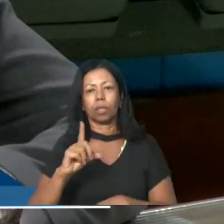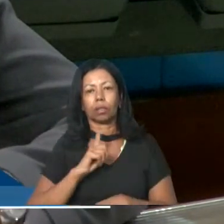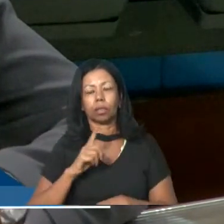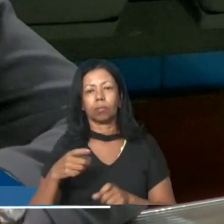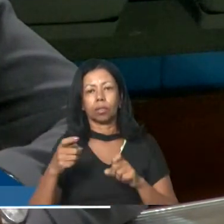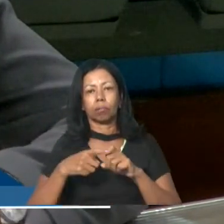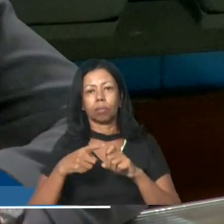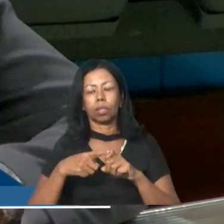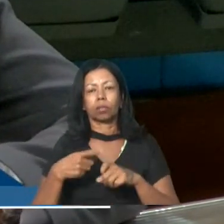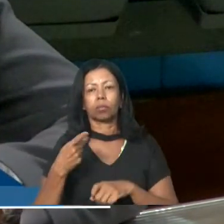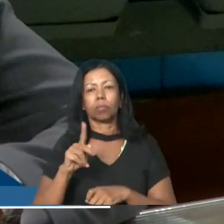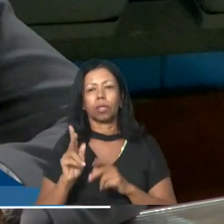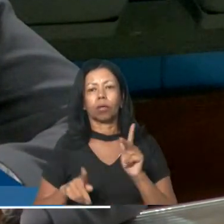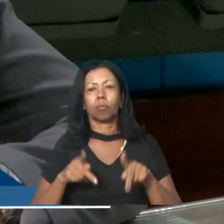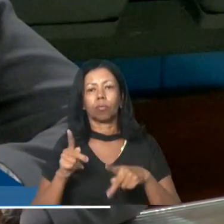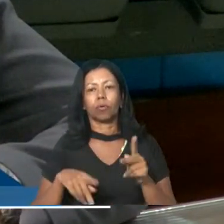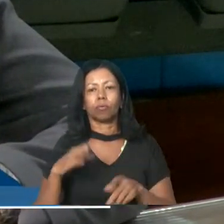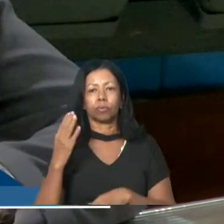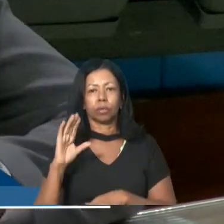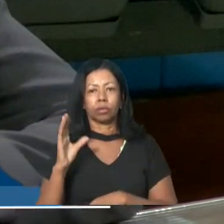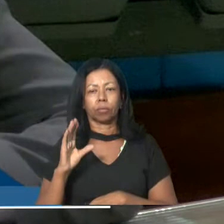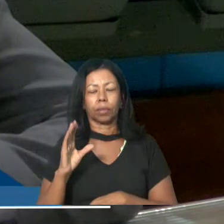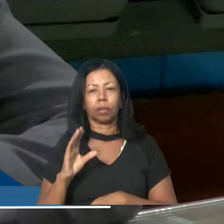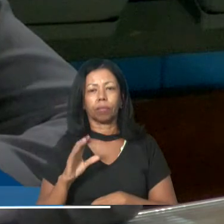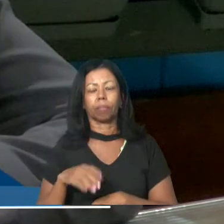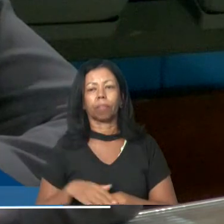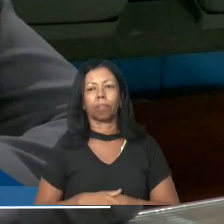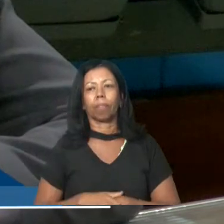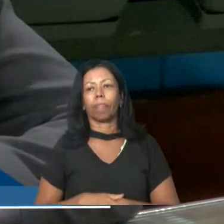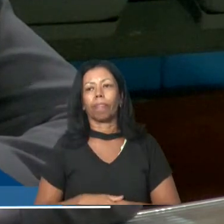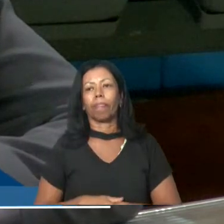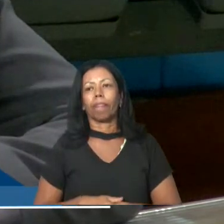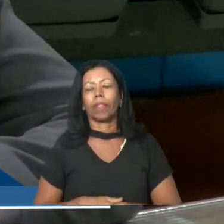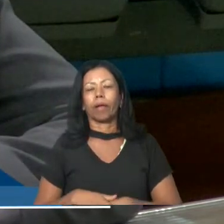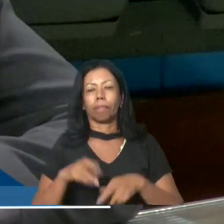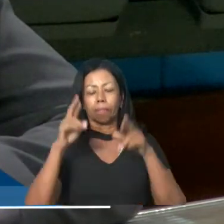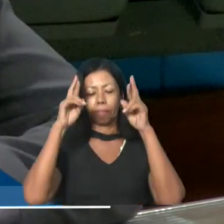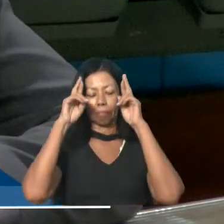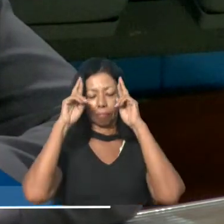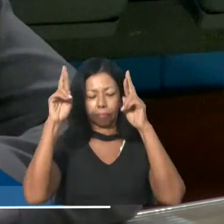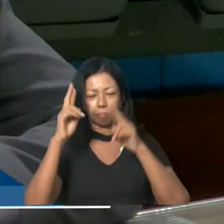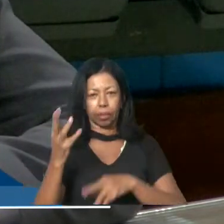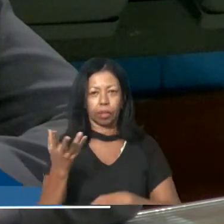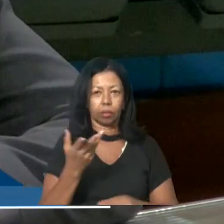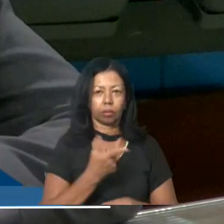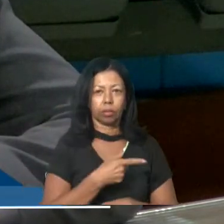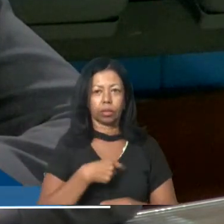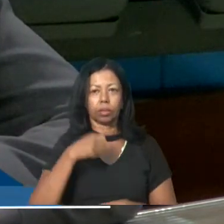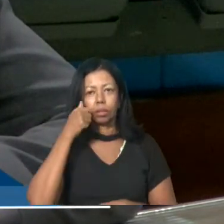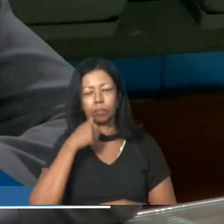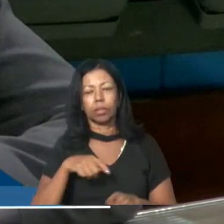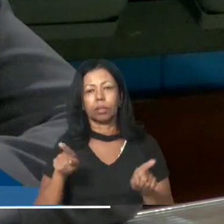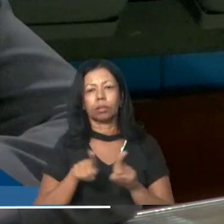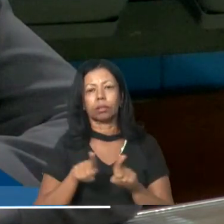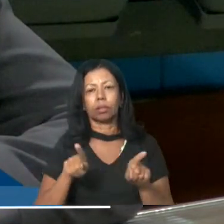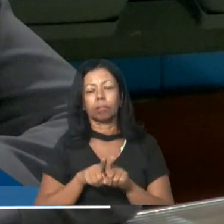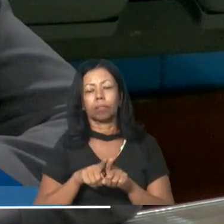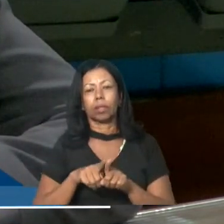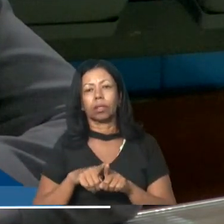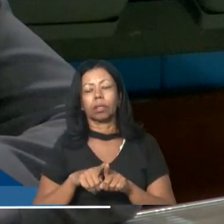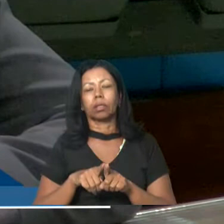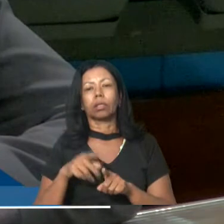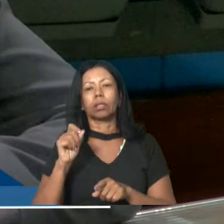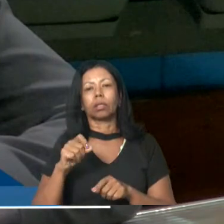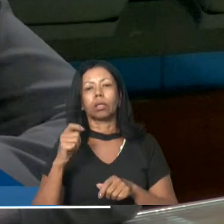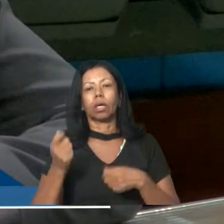para atender a nossa população de Cubatão. Então, queria deixar aqui o meu respeito a todas as mulheres e também um alerta para a administração para que